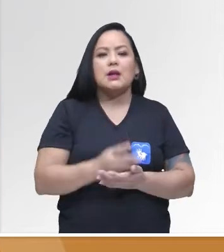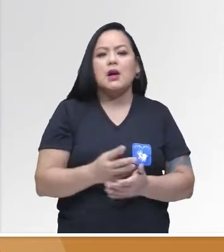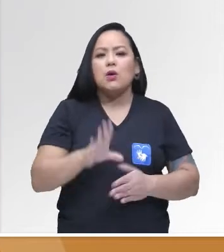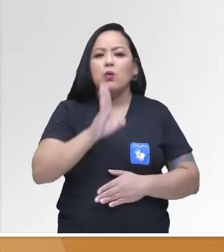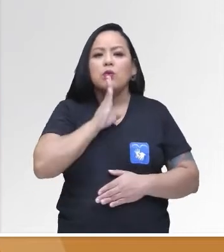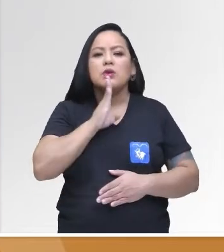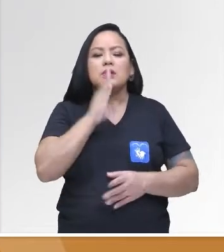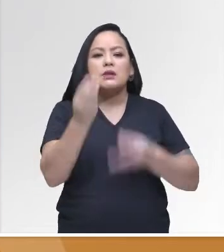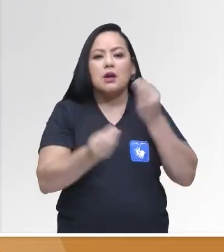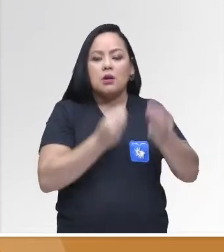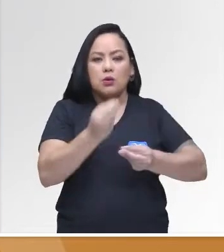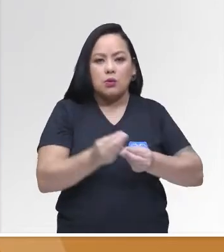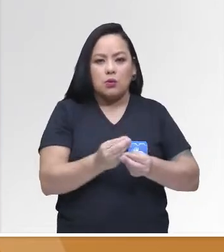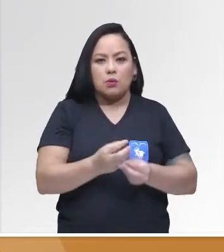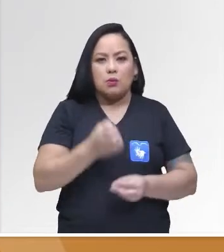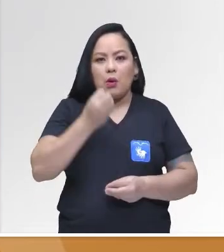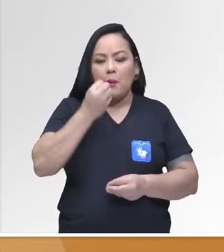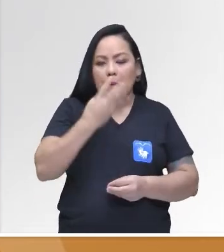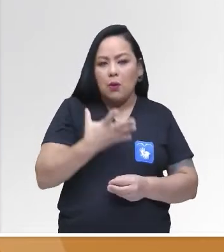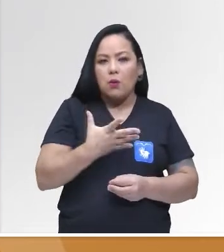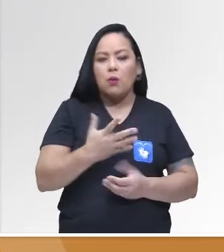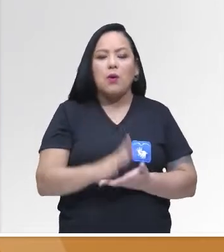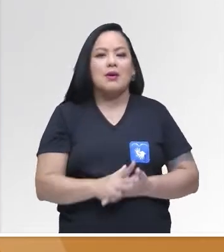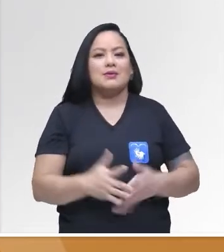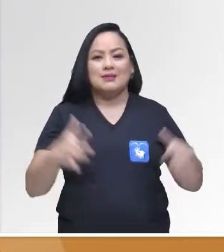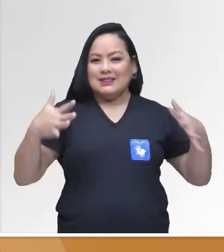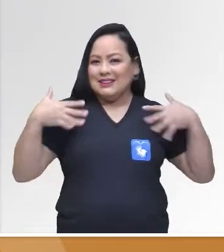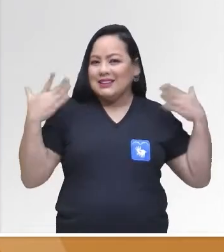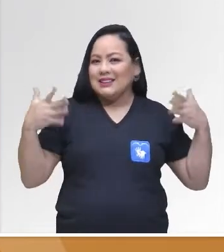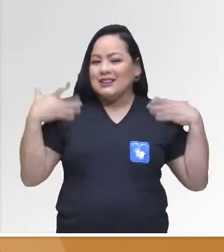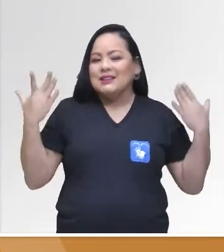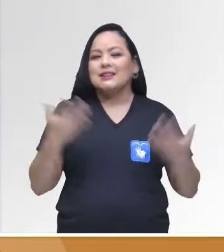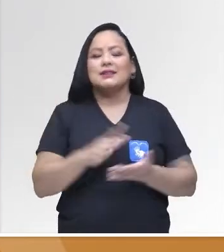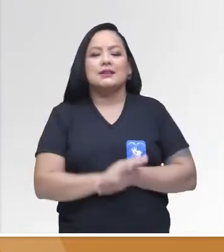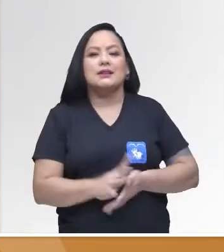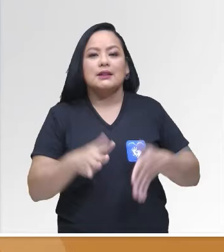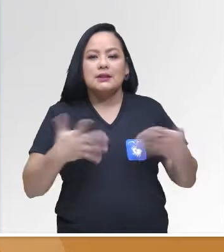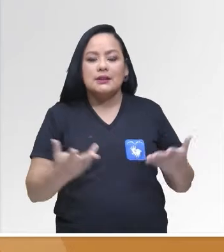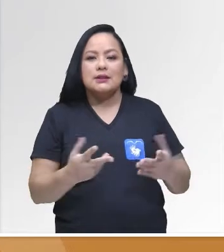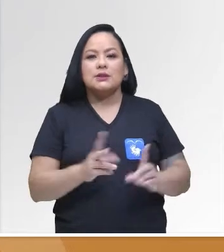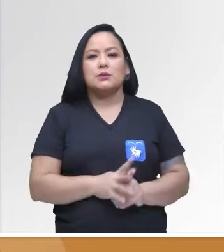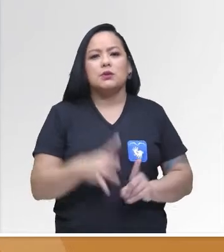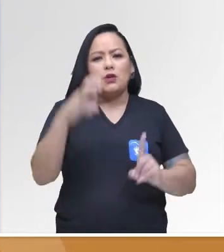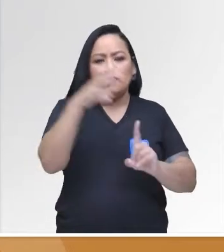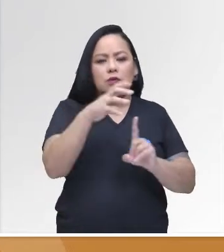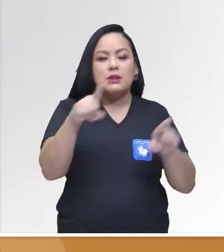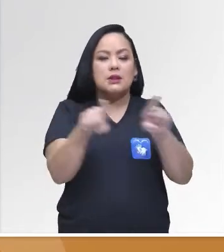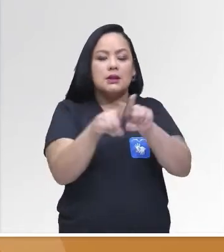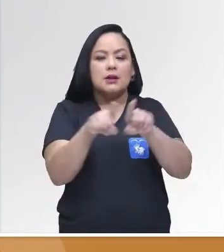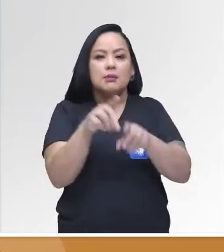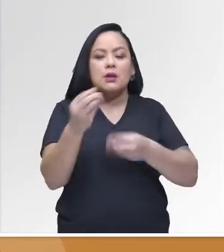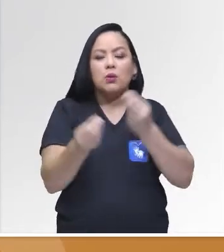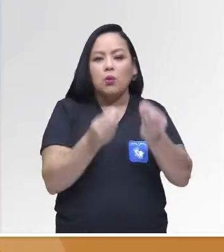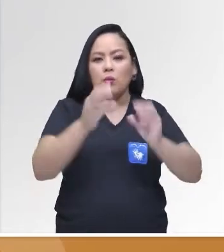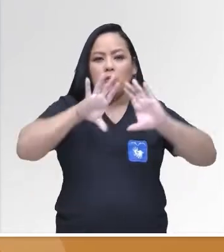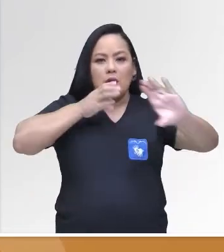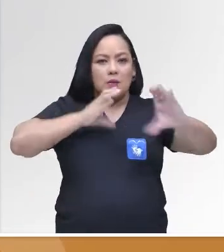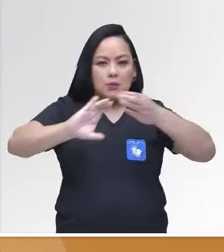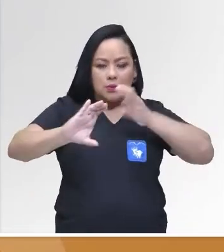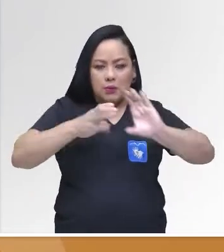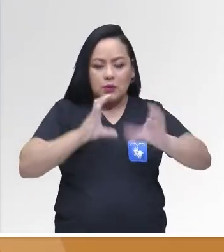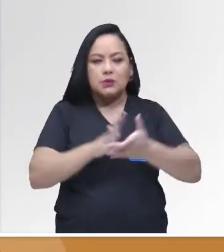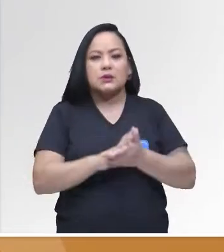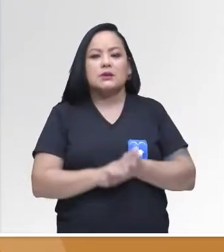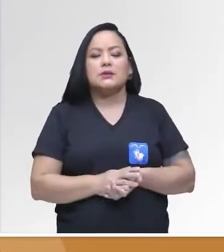marcada pela boa disposição e alegria. E isso se reflete também na música,